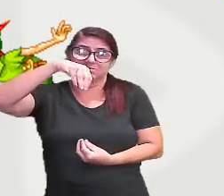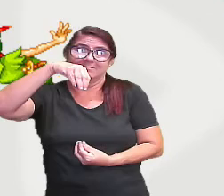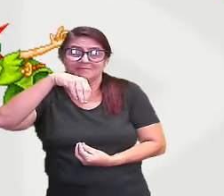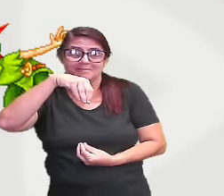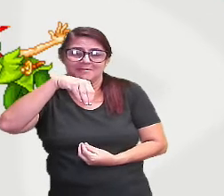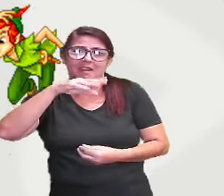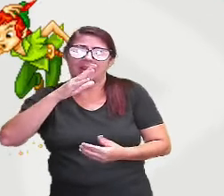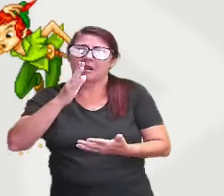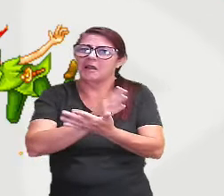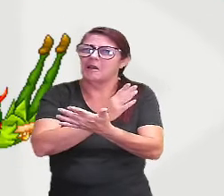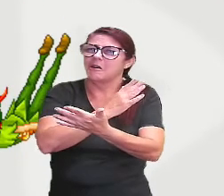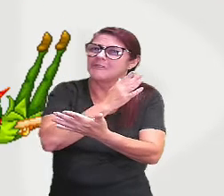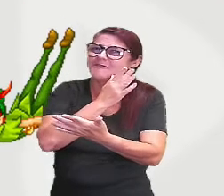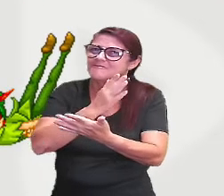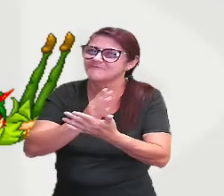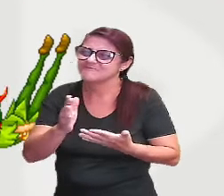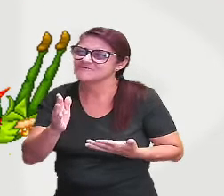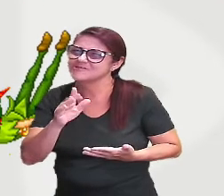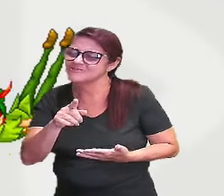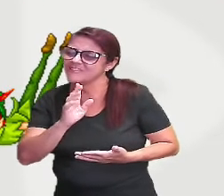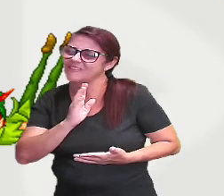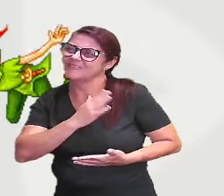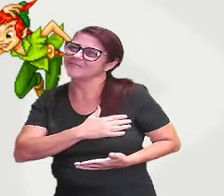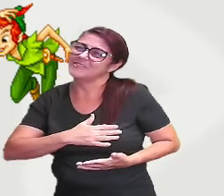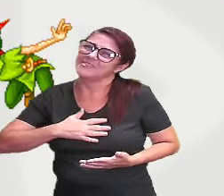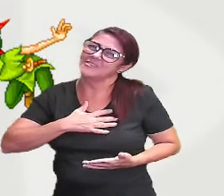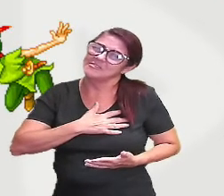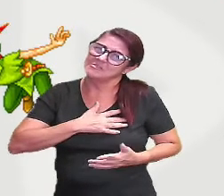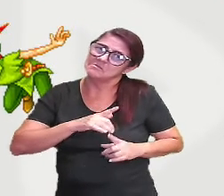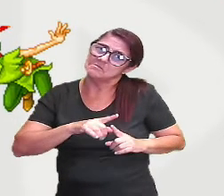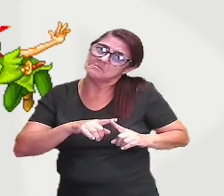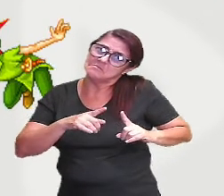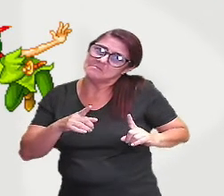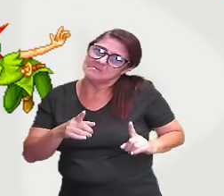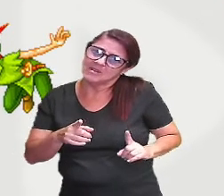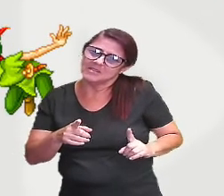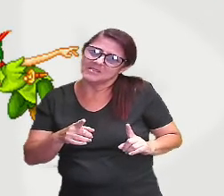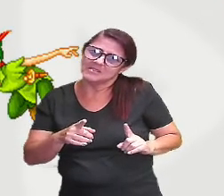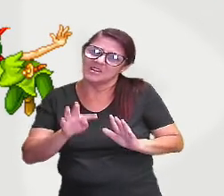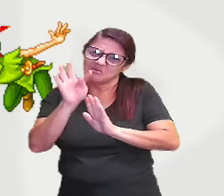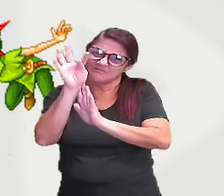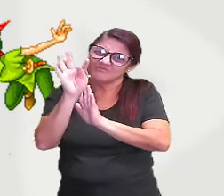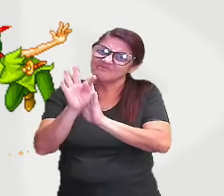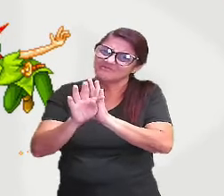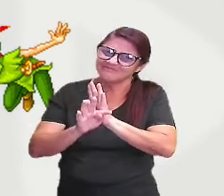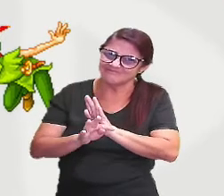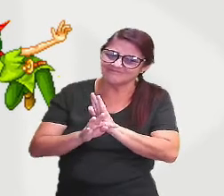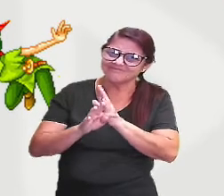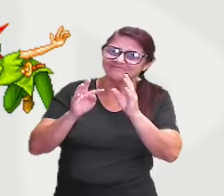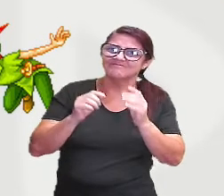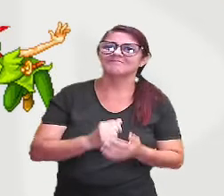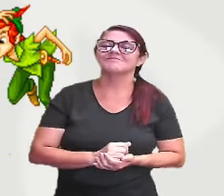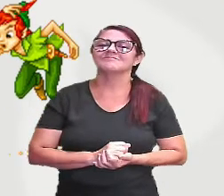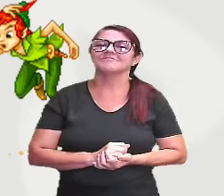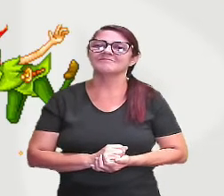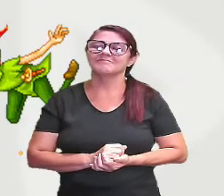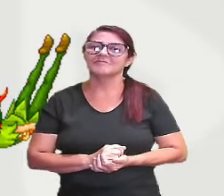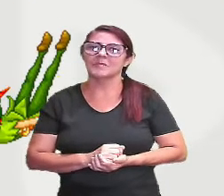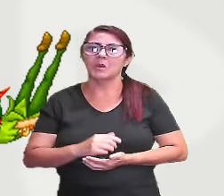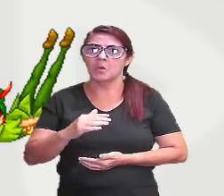Então, alguns aqui já gostam, mas também é um tipo de texto, o conto de terror, onde